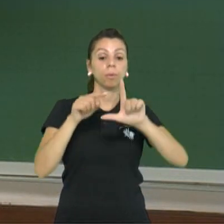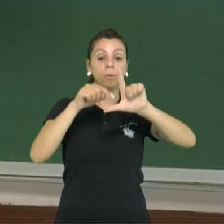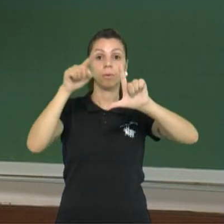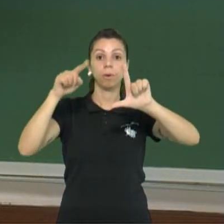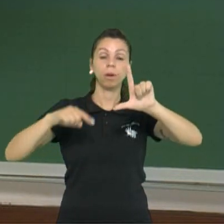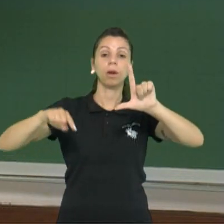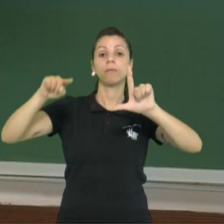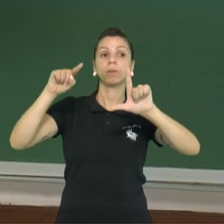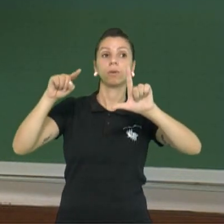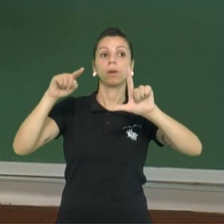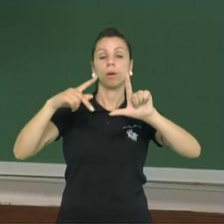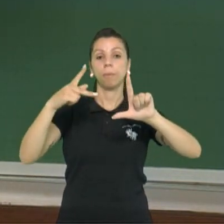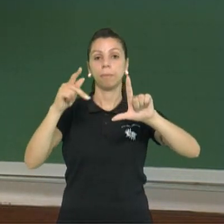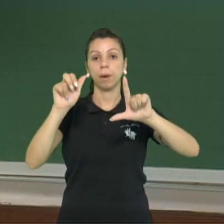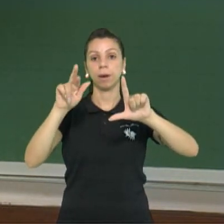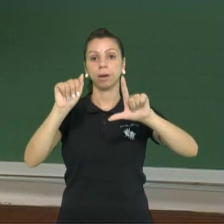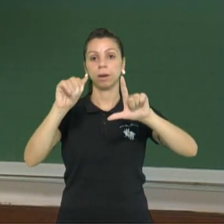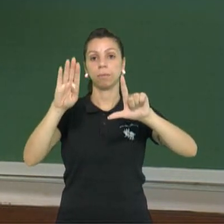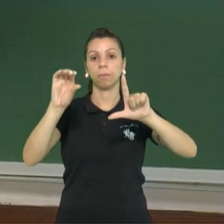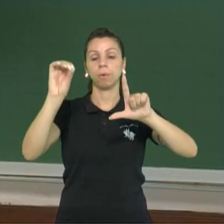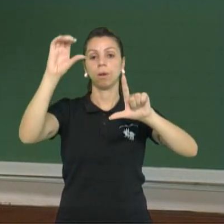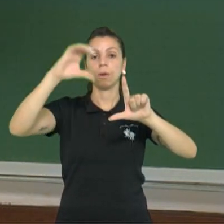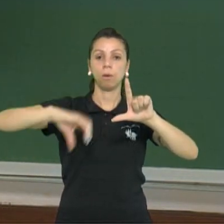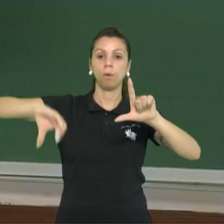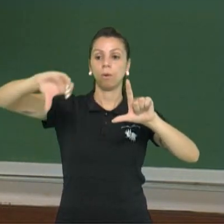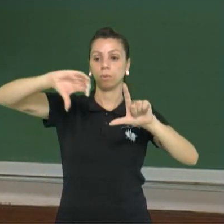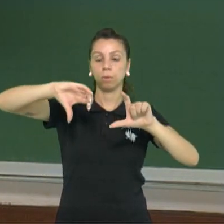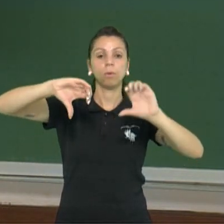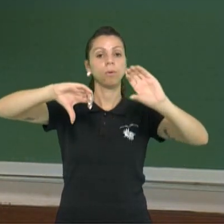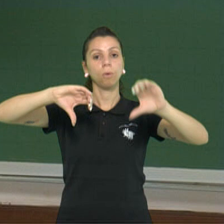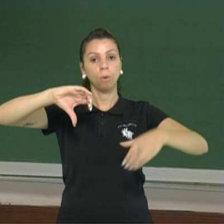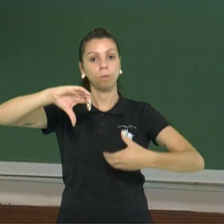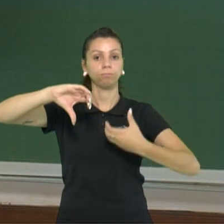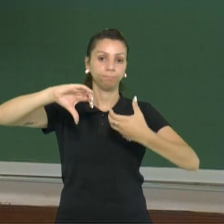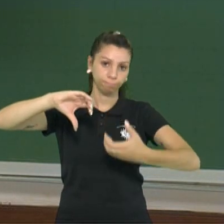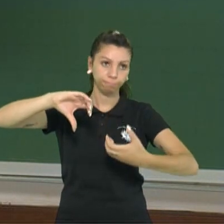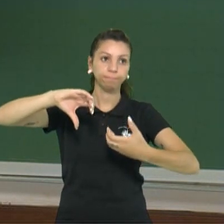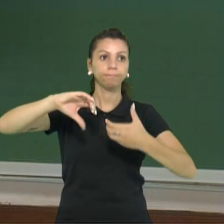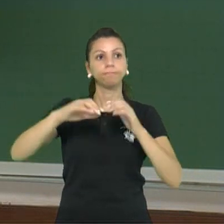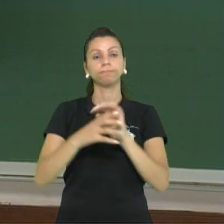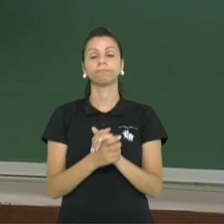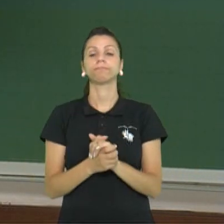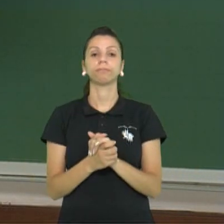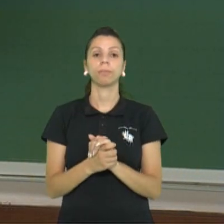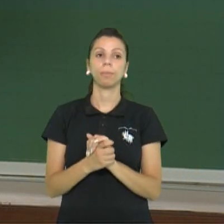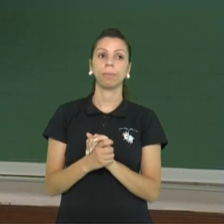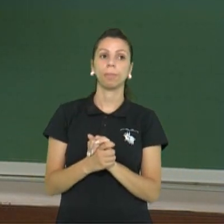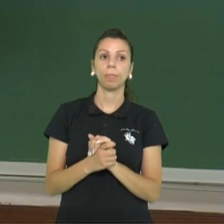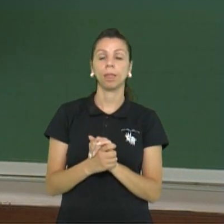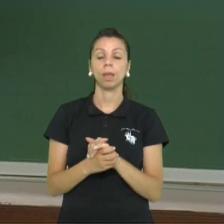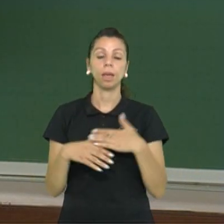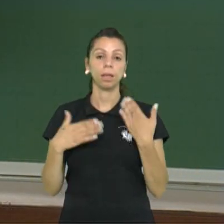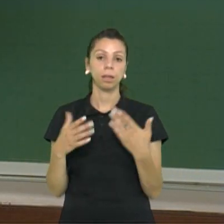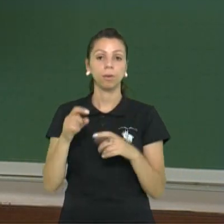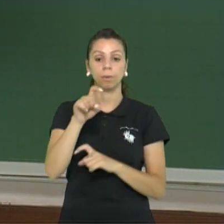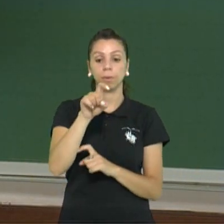baixo ou com cavidade voltada para cima. As raízes x1 e x2, quando você